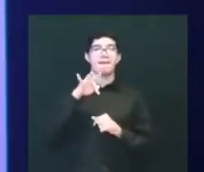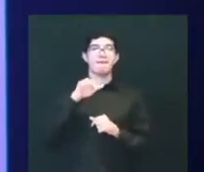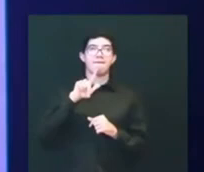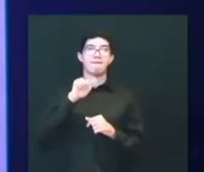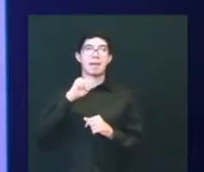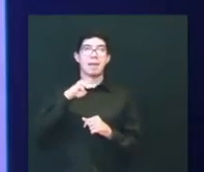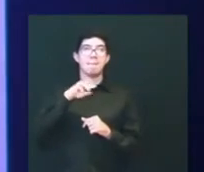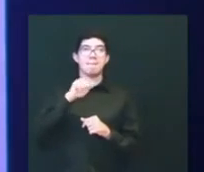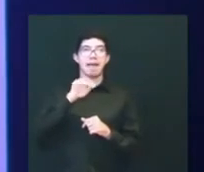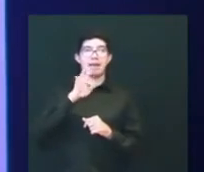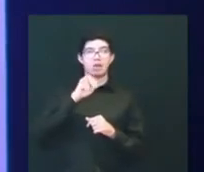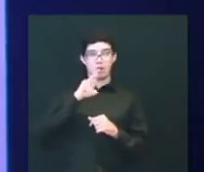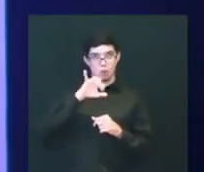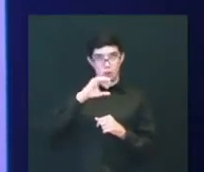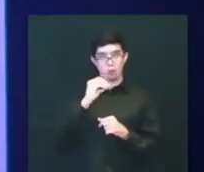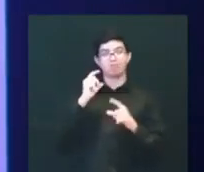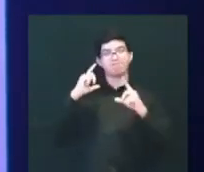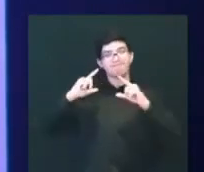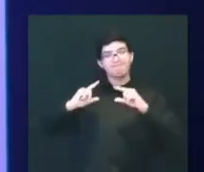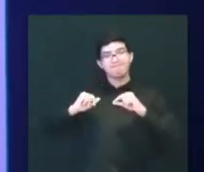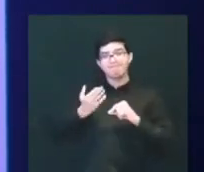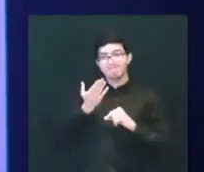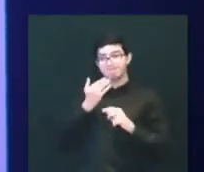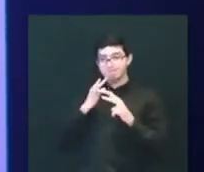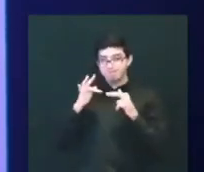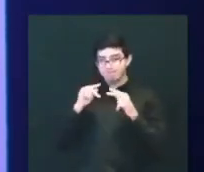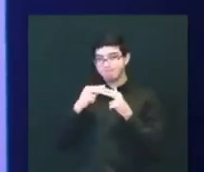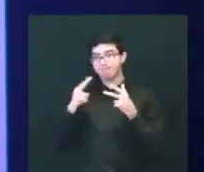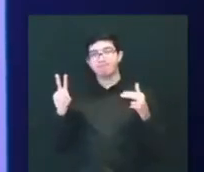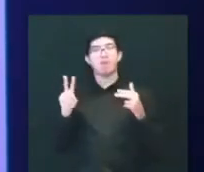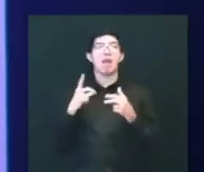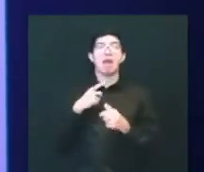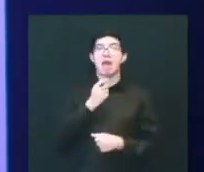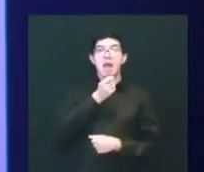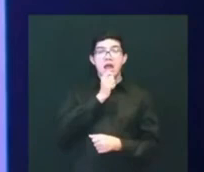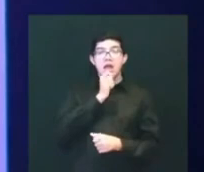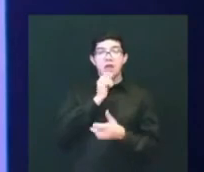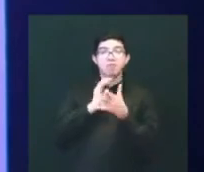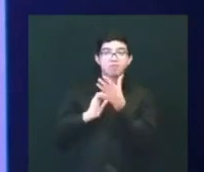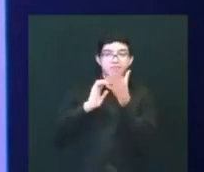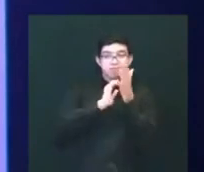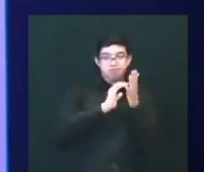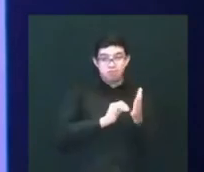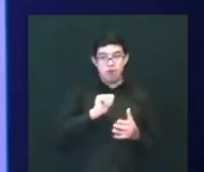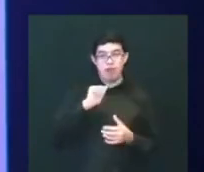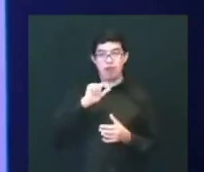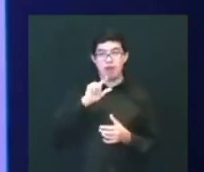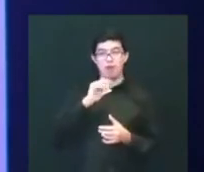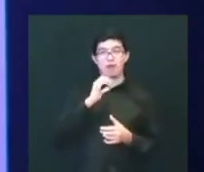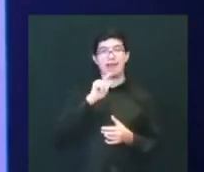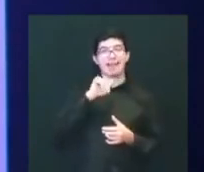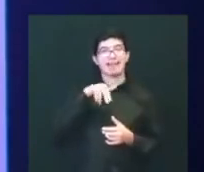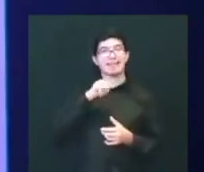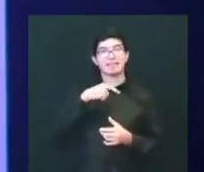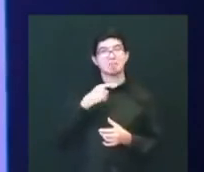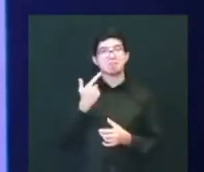anti-inflamatória possível. Não existe essas dietas restritivas, ainda não tem embasamento forte para a